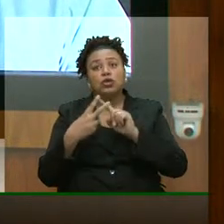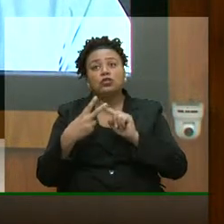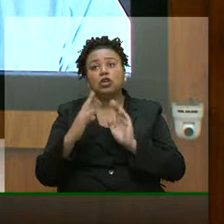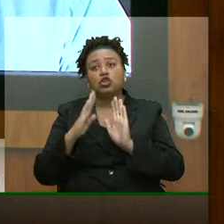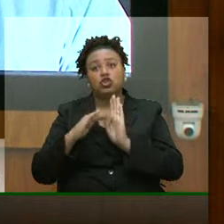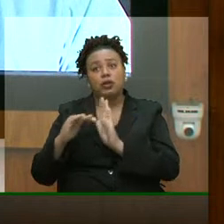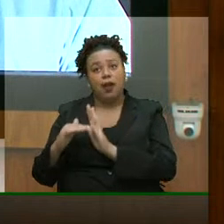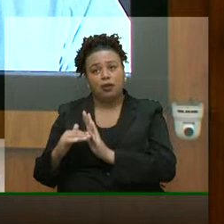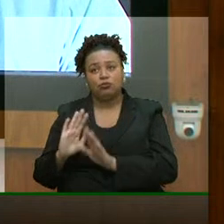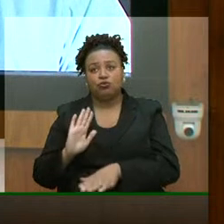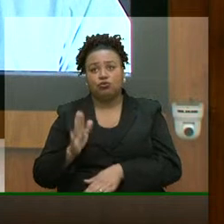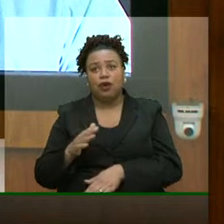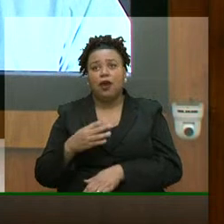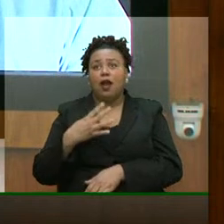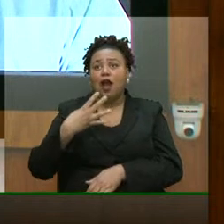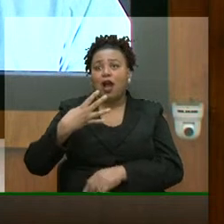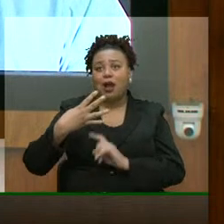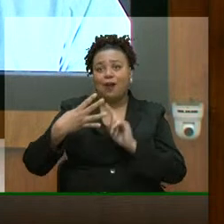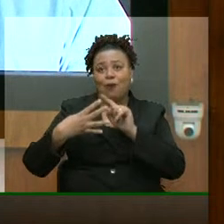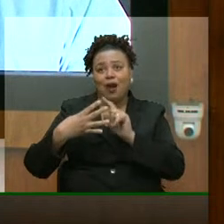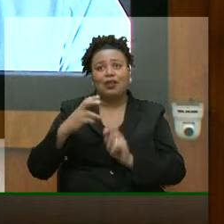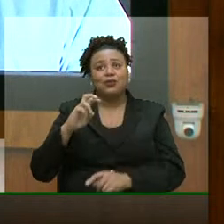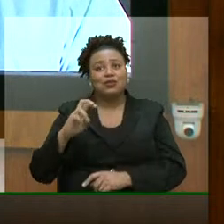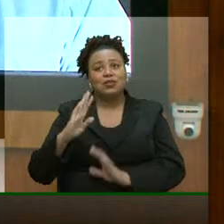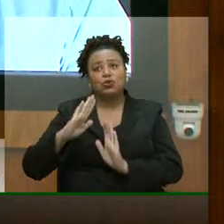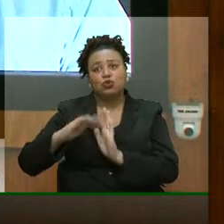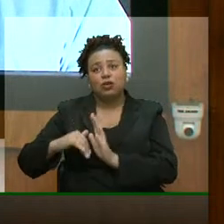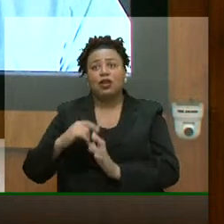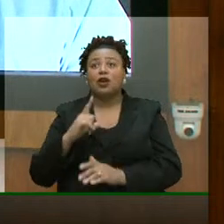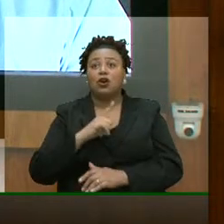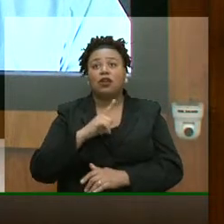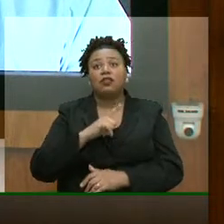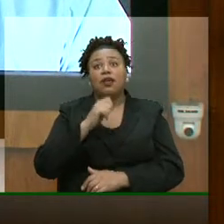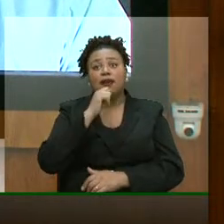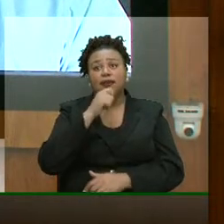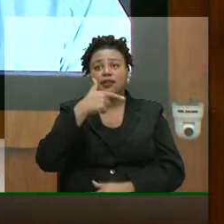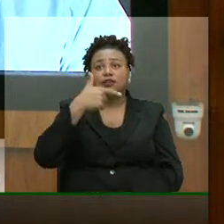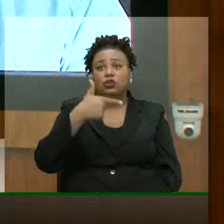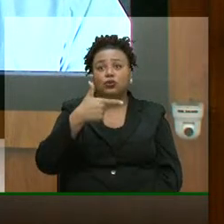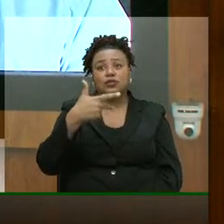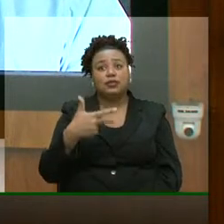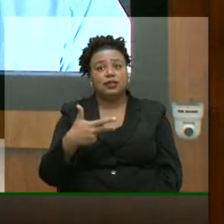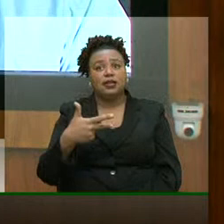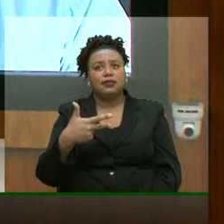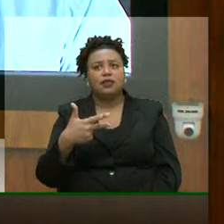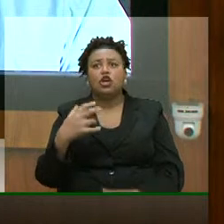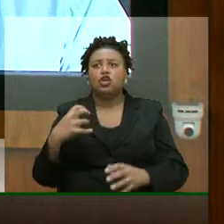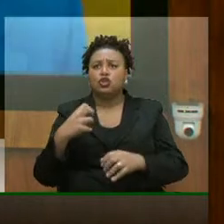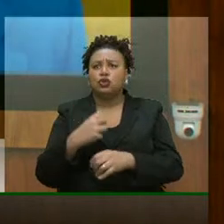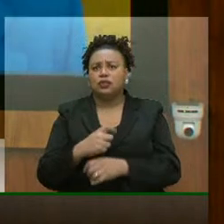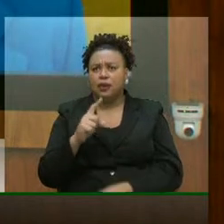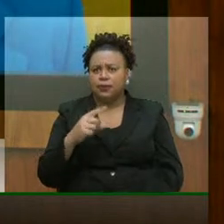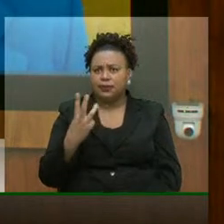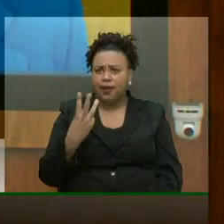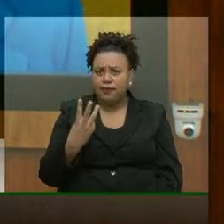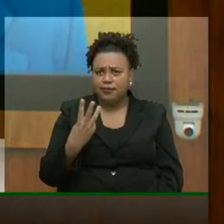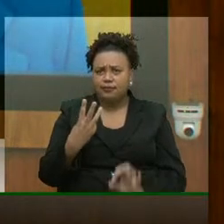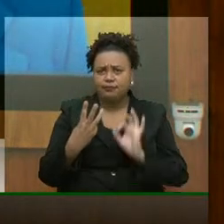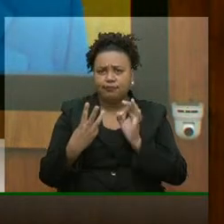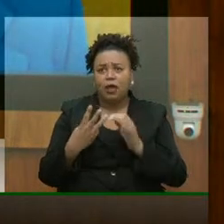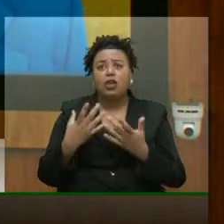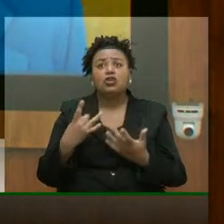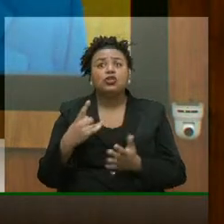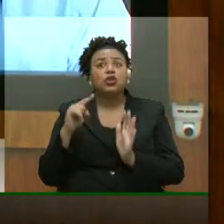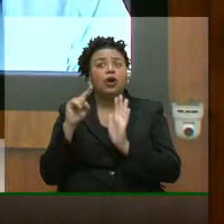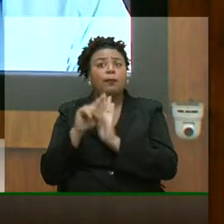Gabriel. A 4 e a 5 foram retiradas. Tem a emenda 2 e 3 ainda a serem apreciadas. Tá, são 3 emendas, então. Não, só questiono se